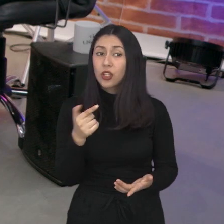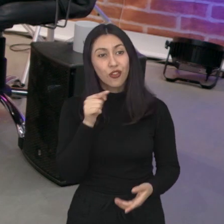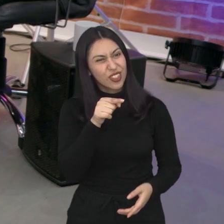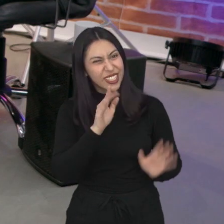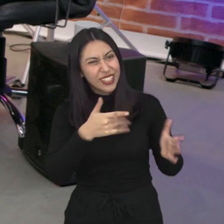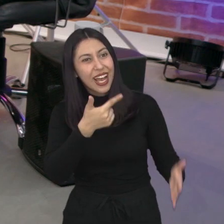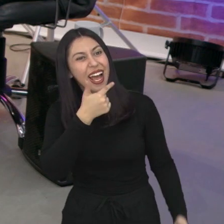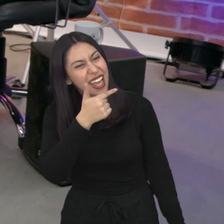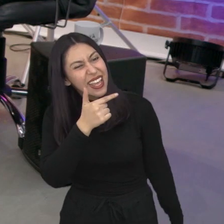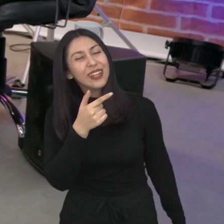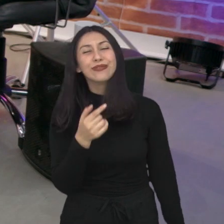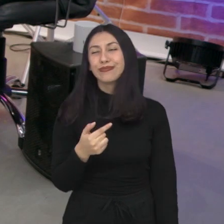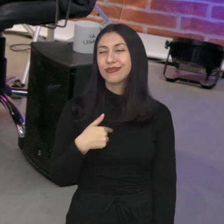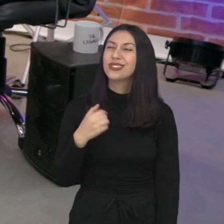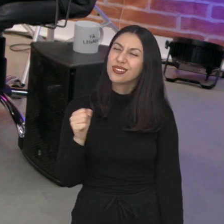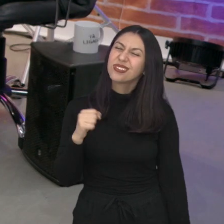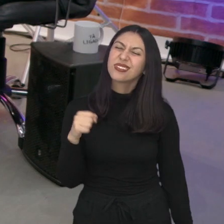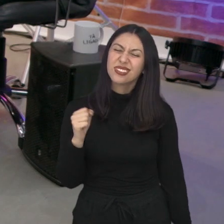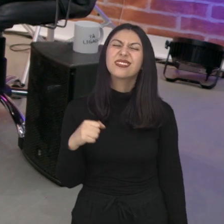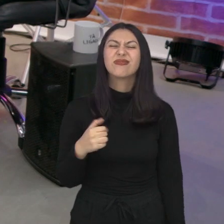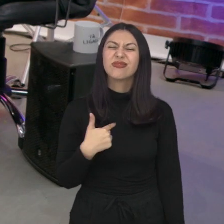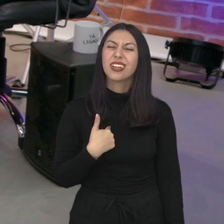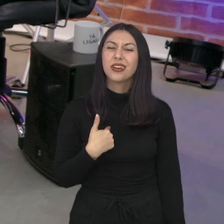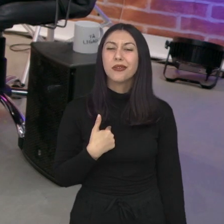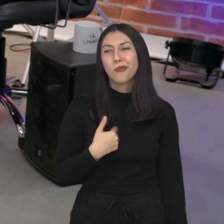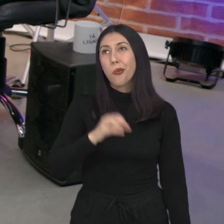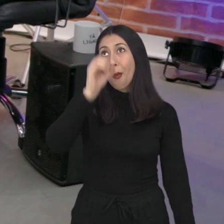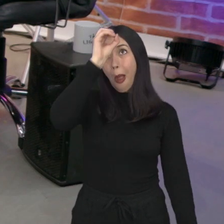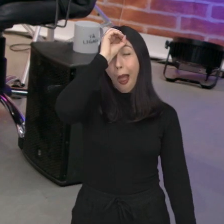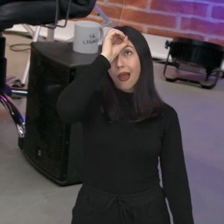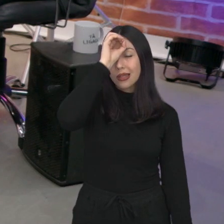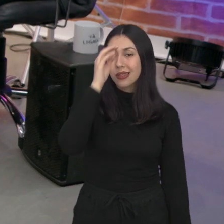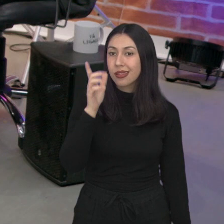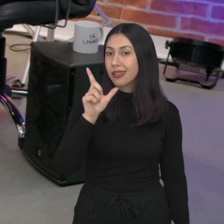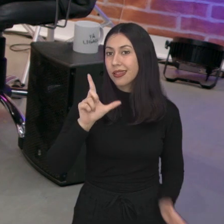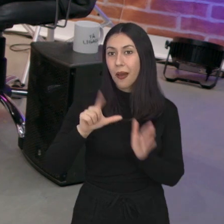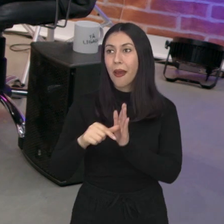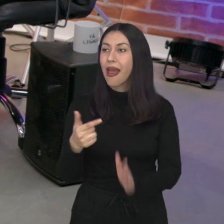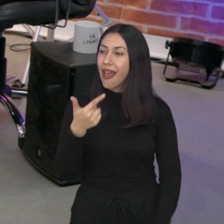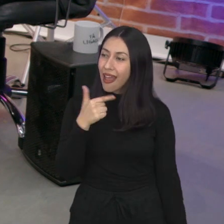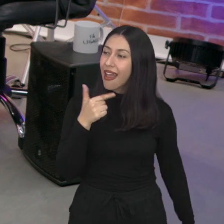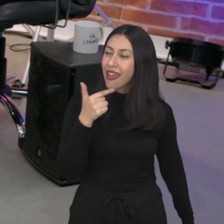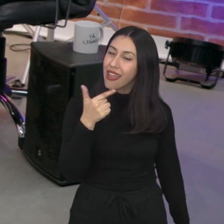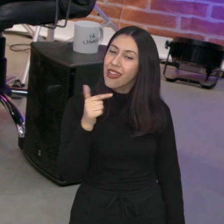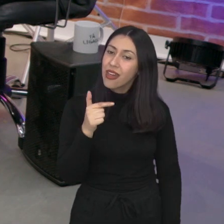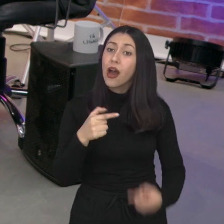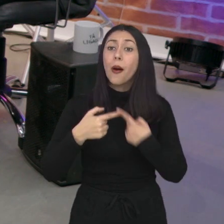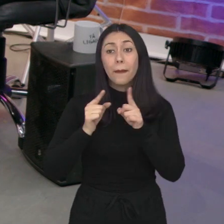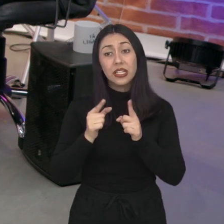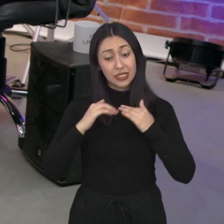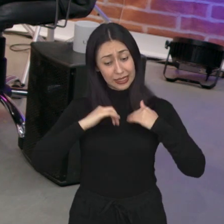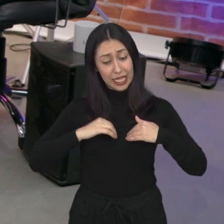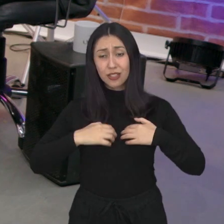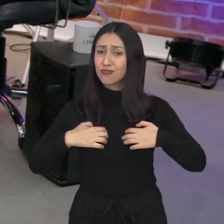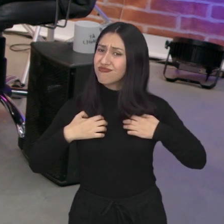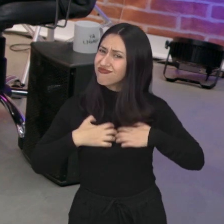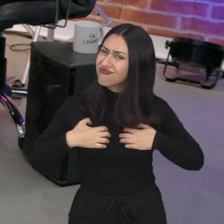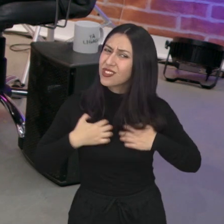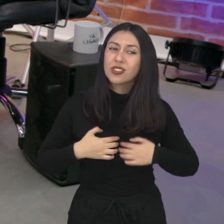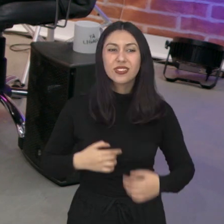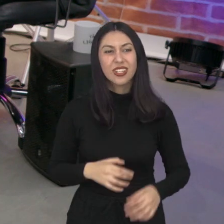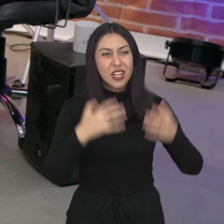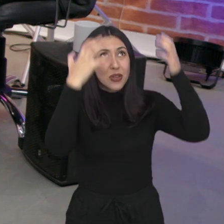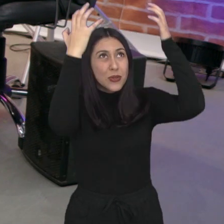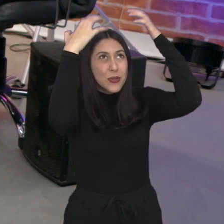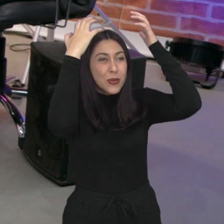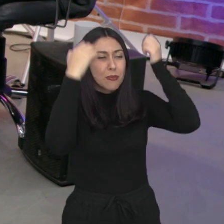sofreu? Eu ria. Eu tinha essa burrice, eu ria muito das. Mas eu ria, mas aquilo acabava comigo, né? Chorava no